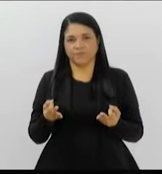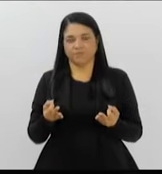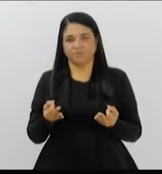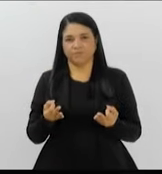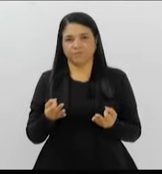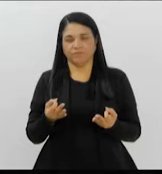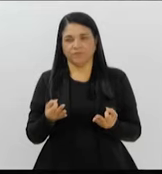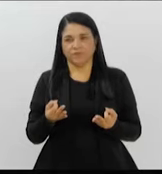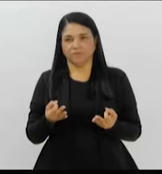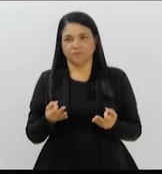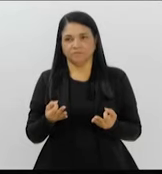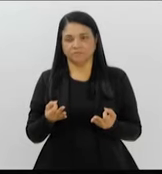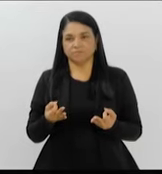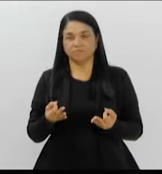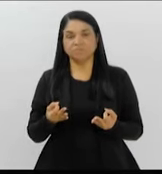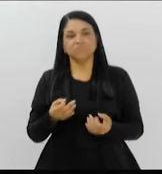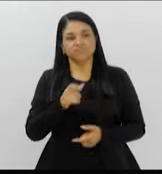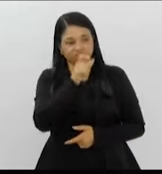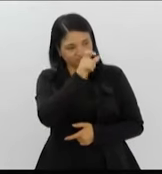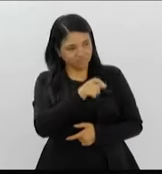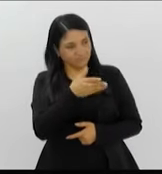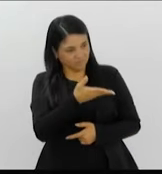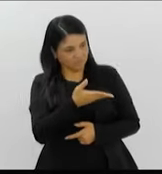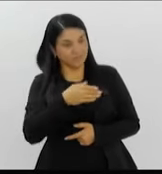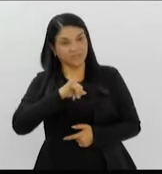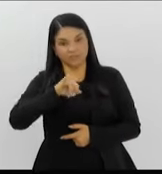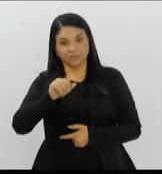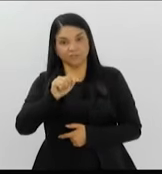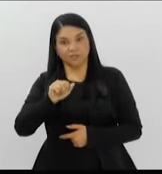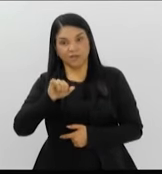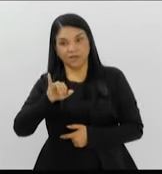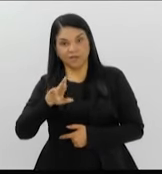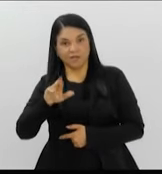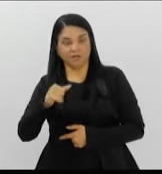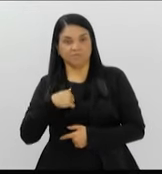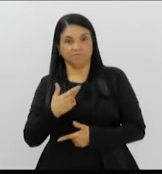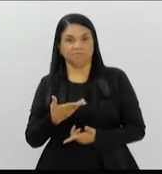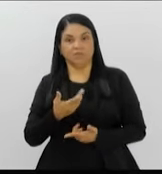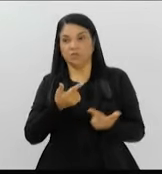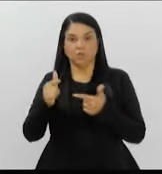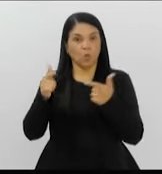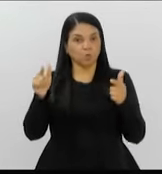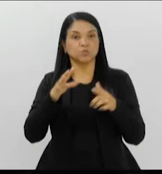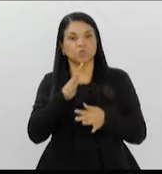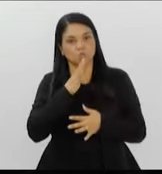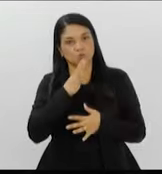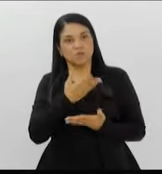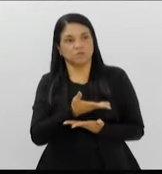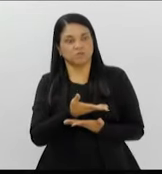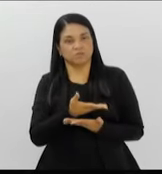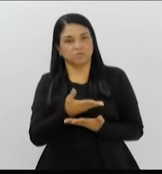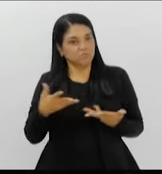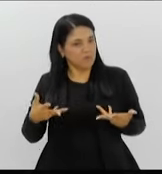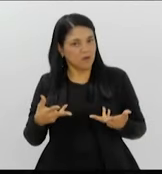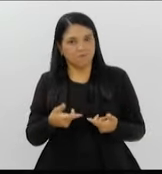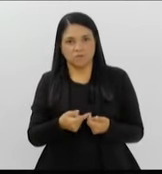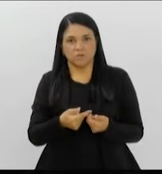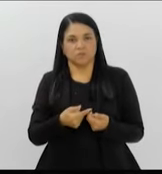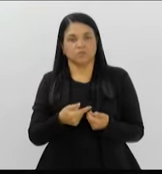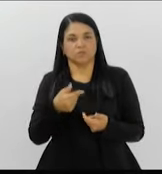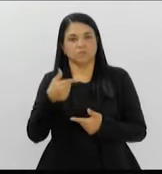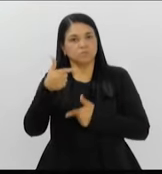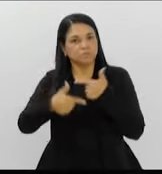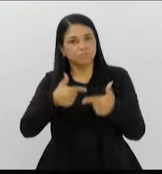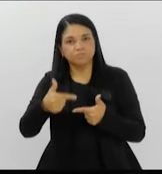Conheço, inclusive, Vossa Excelência, deputado Jair Bittencourt, e outros tantos. Mas quem disse isso foi